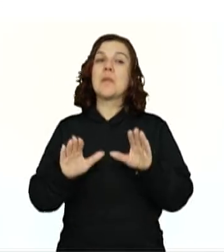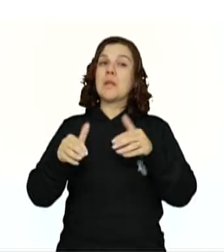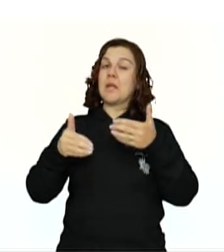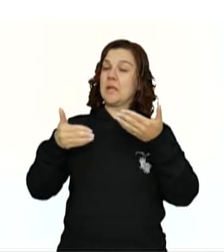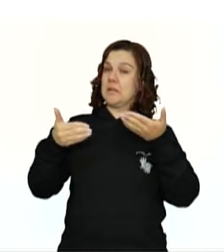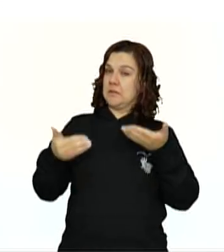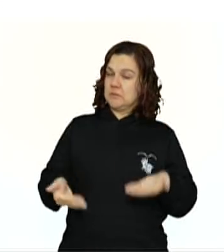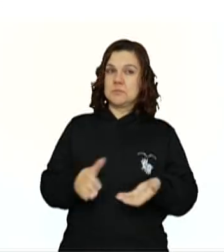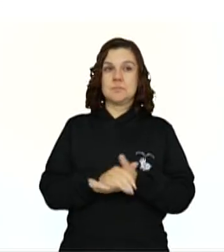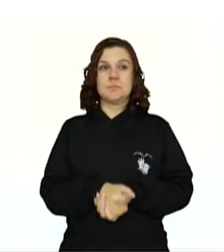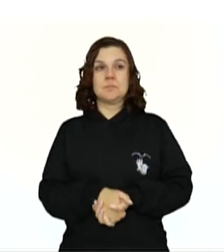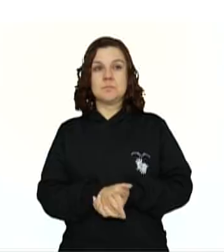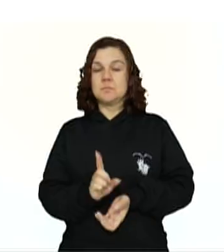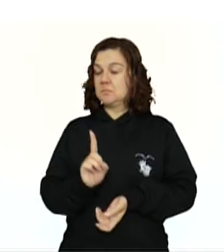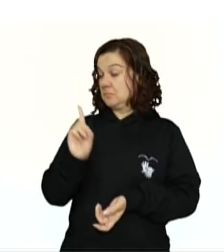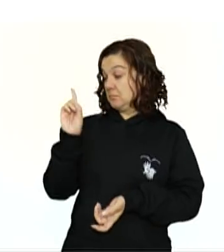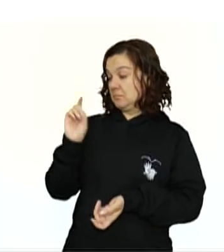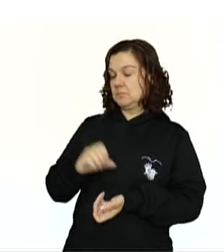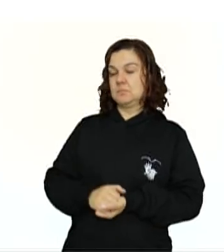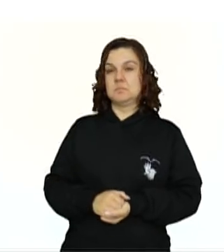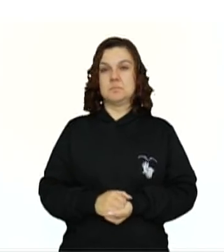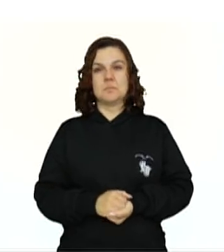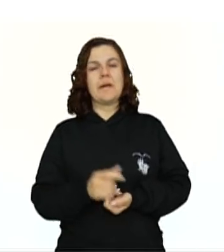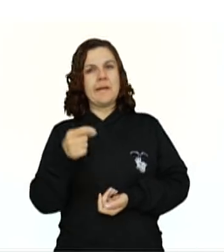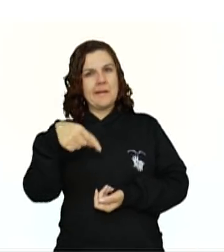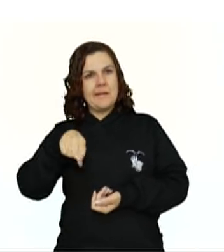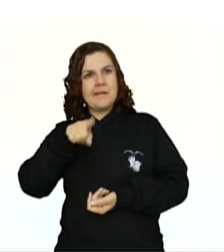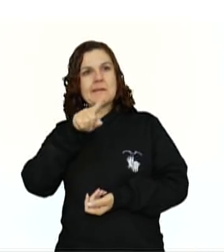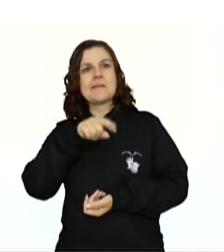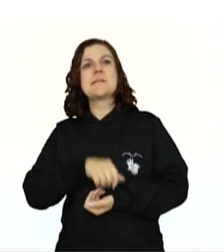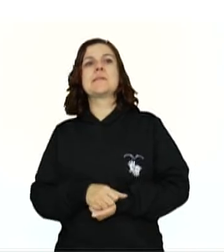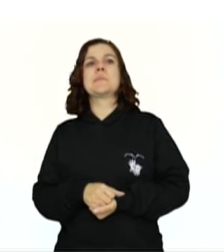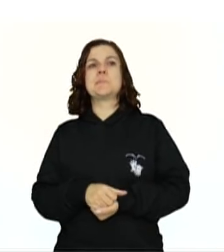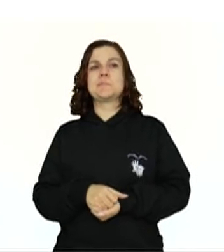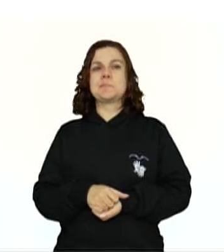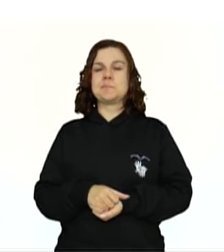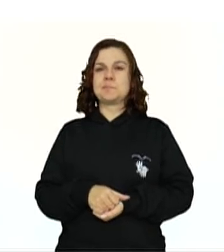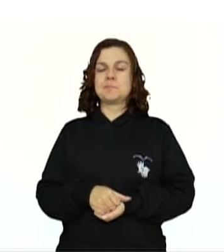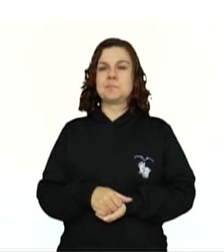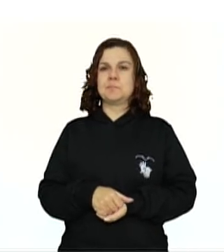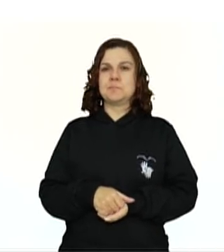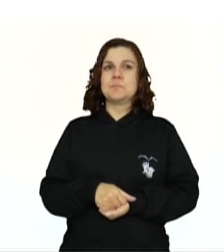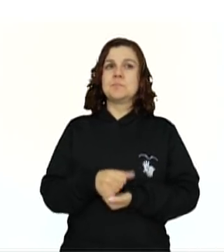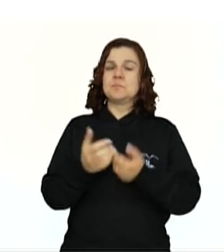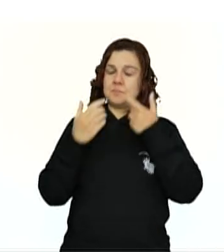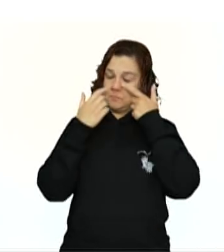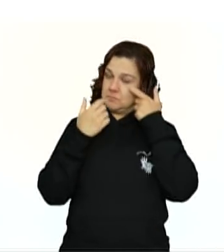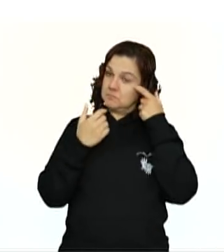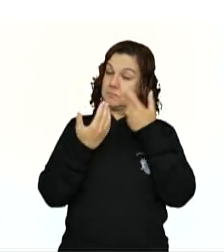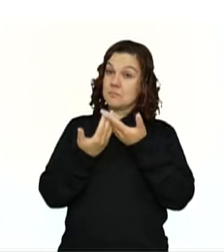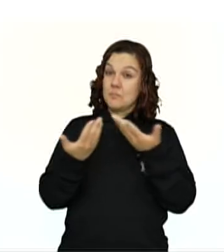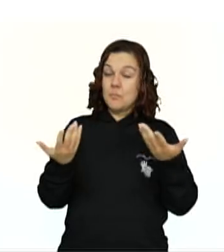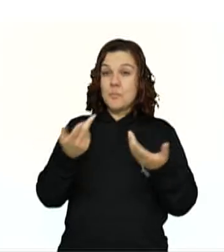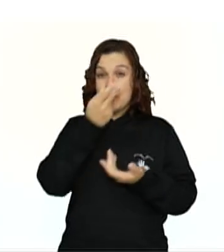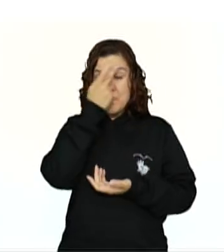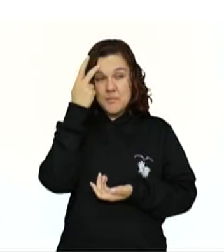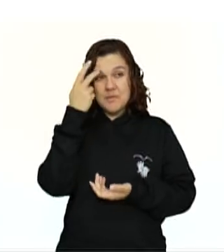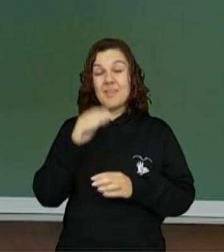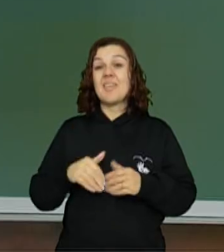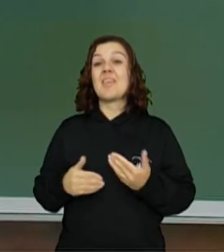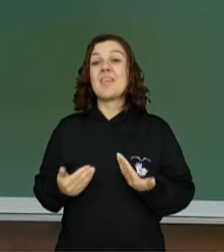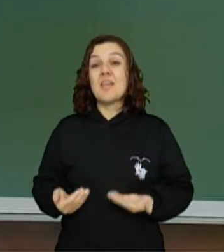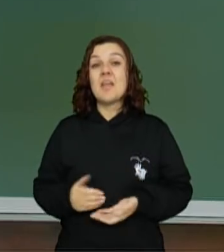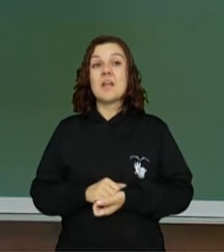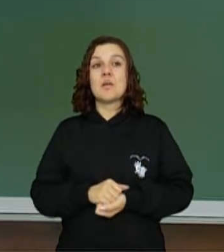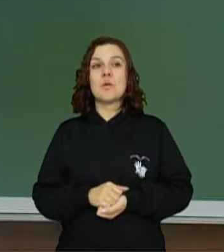Então, vocês já viram esse aí? Roda bastante aí nas redes sociais. Muitas pessoas falam, e agora,